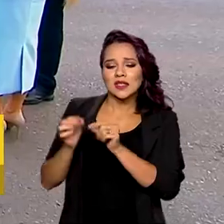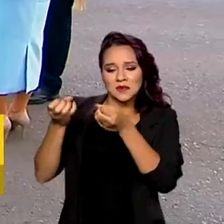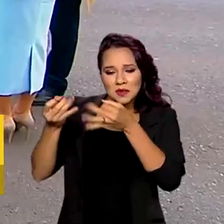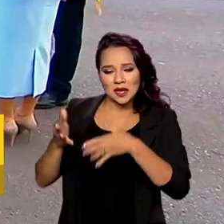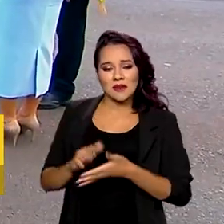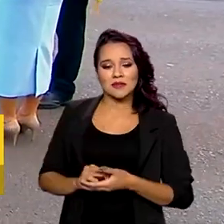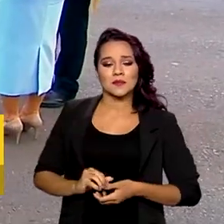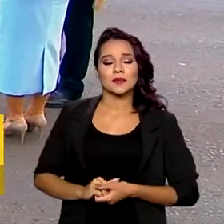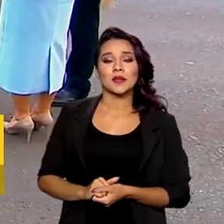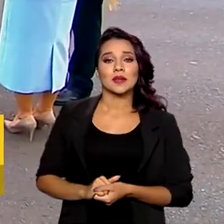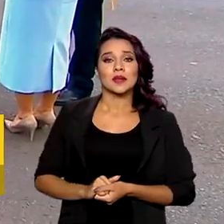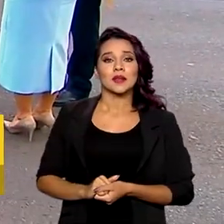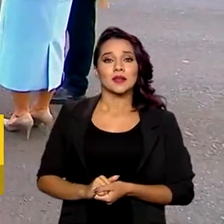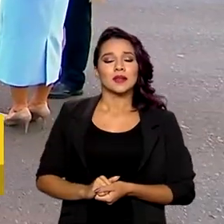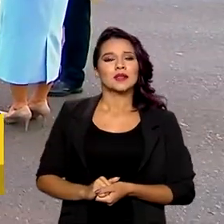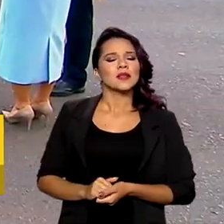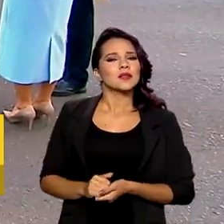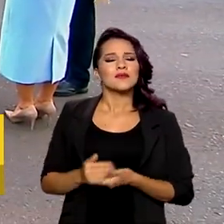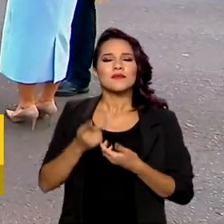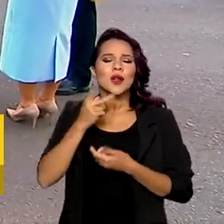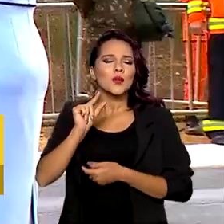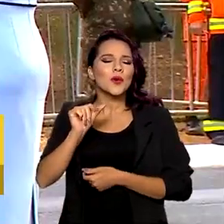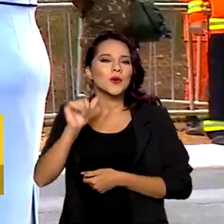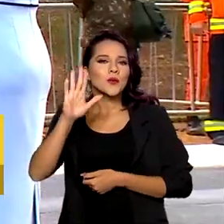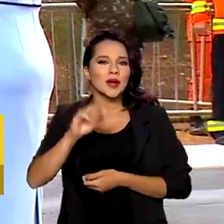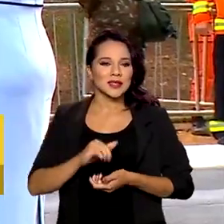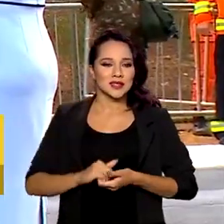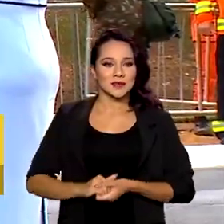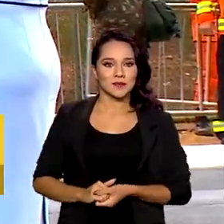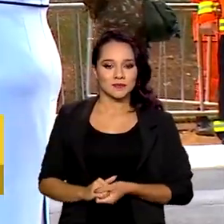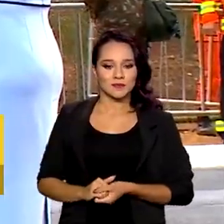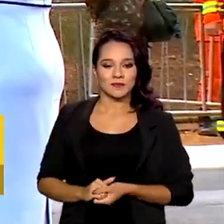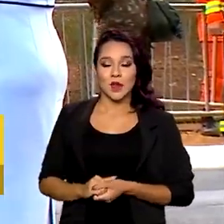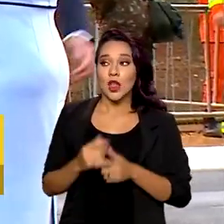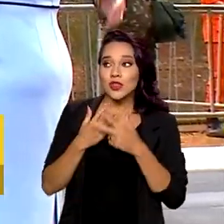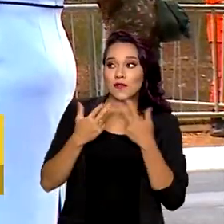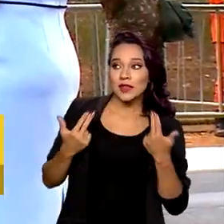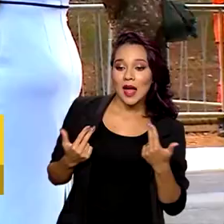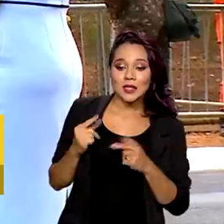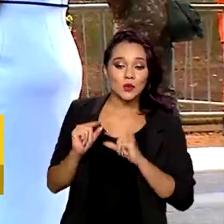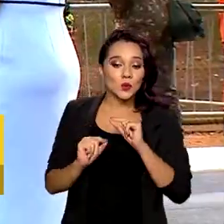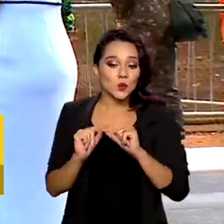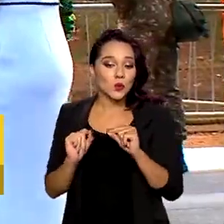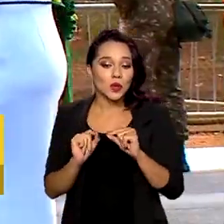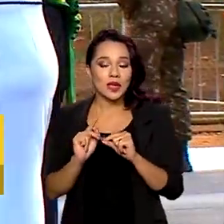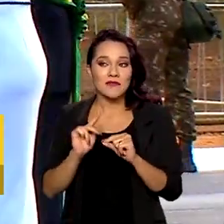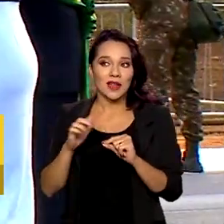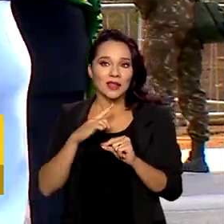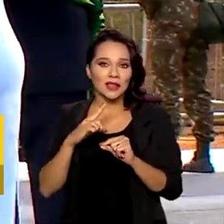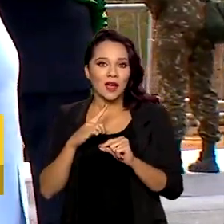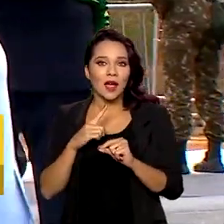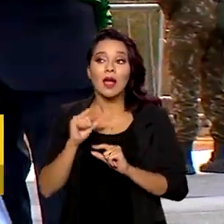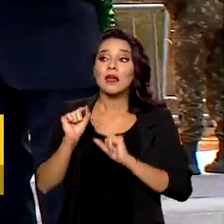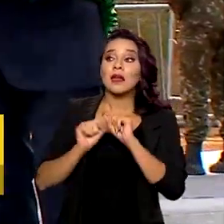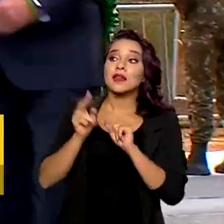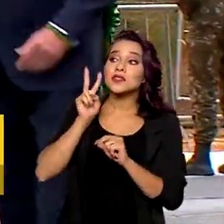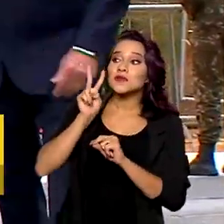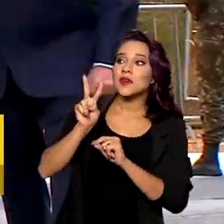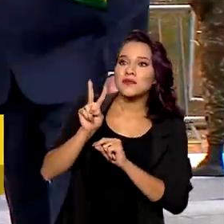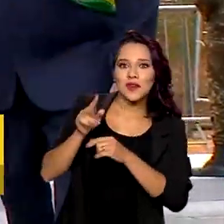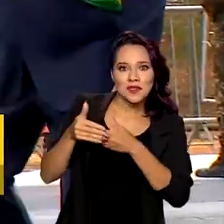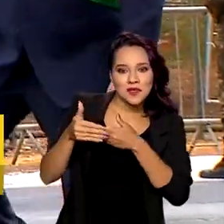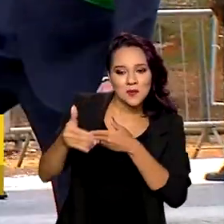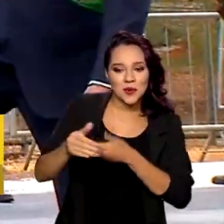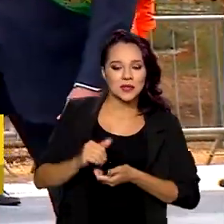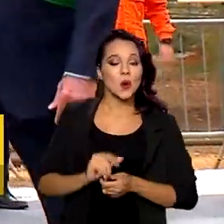hoje ao longo do desfile. Fala um pouquinho mais para a gente, coronel. Novidades desse ano, né, que o Exército vai trazer para a gente. Quem que a gente vai ver daqui a